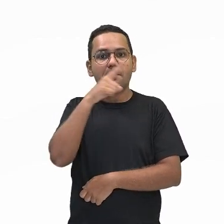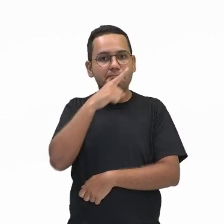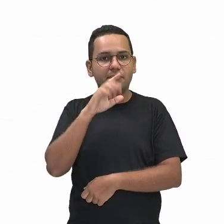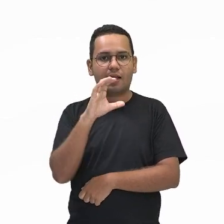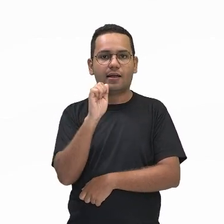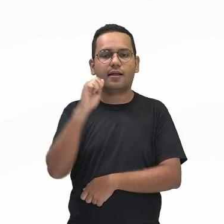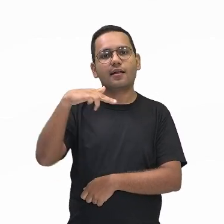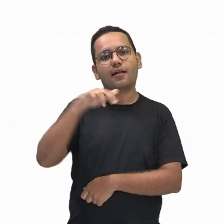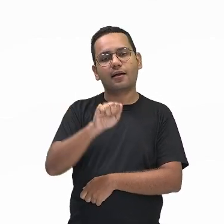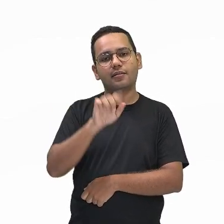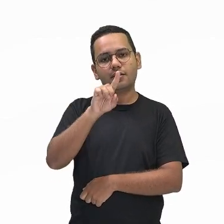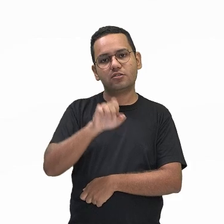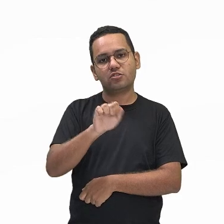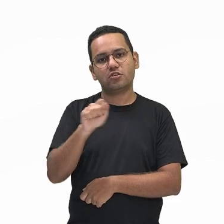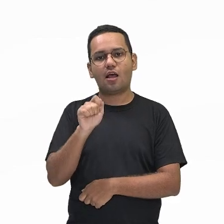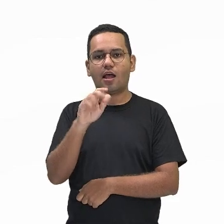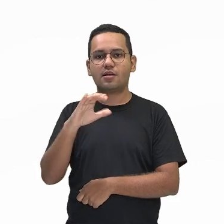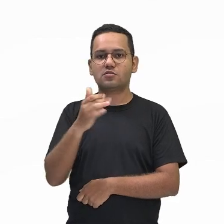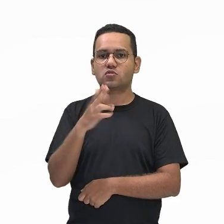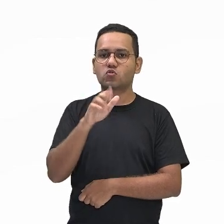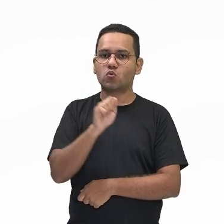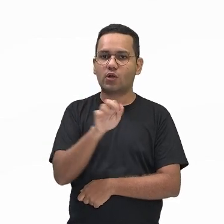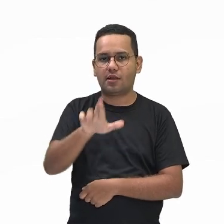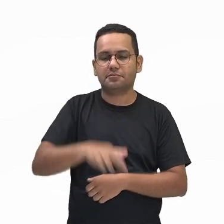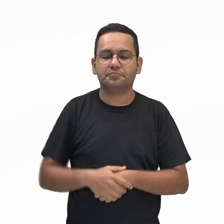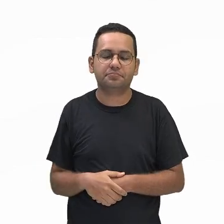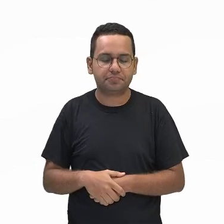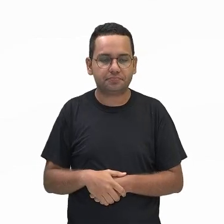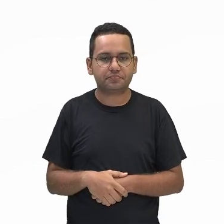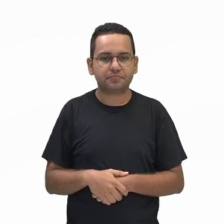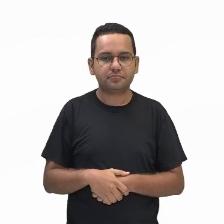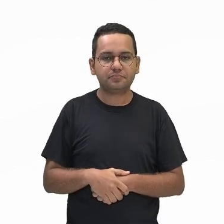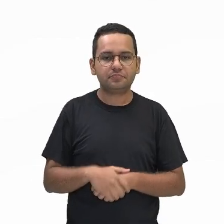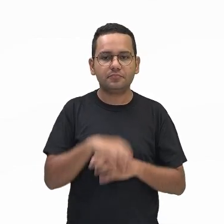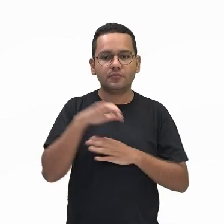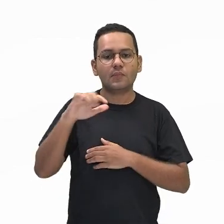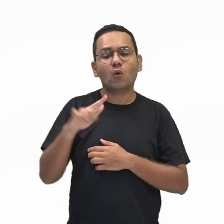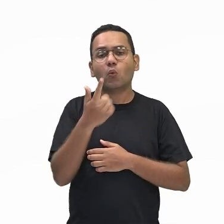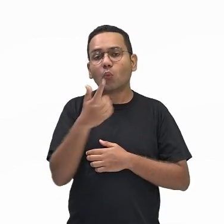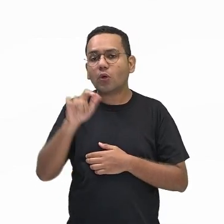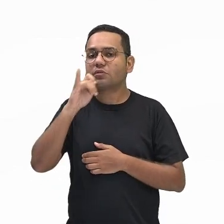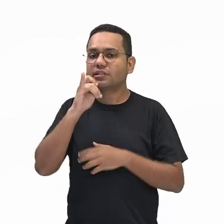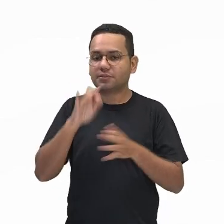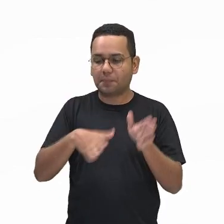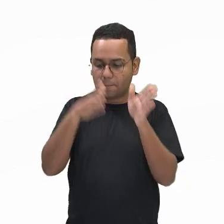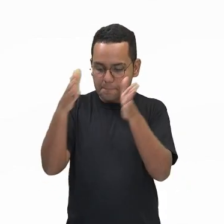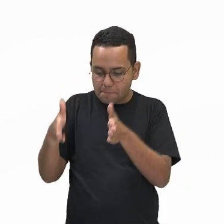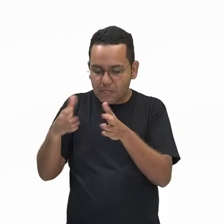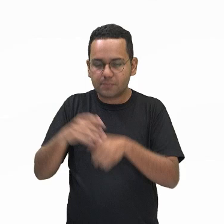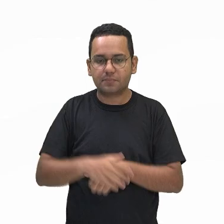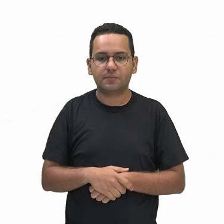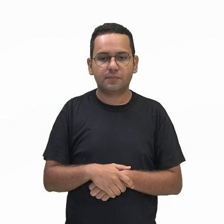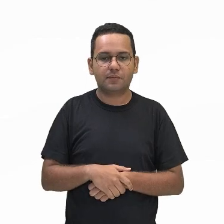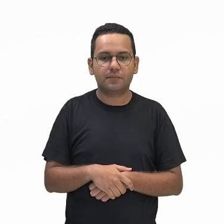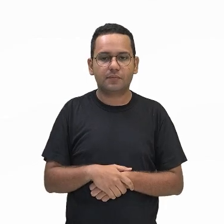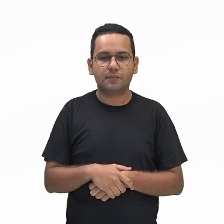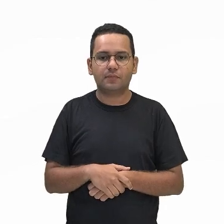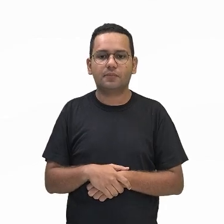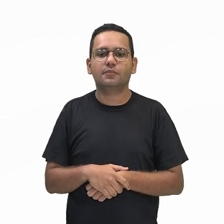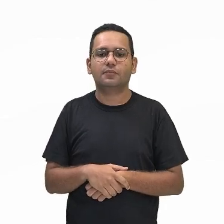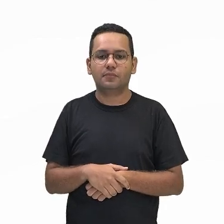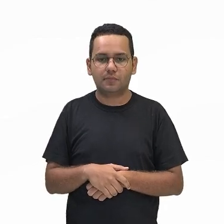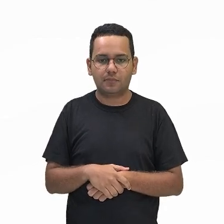usar a biotecnologia aí a favor do meio ambiente. A gente tem também o tratamento de efluentes, que é